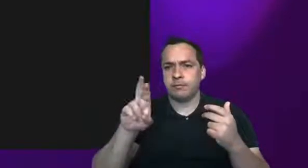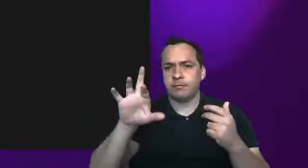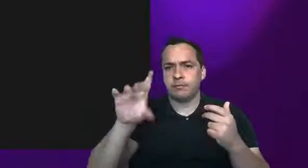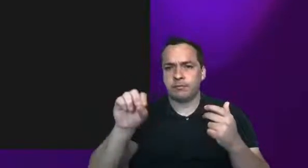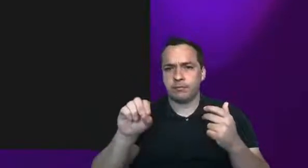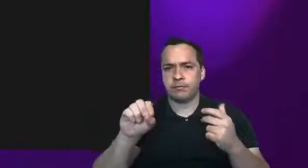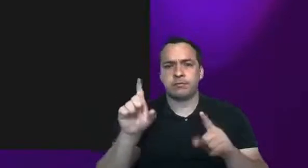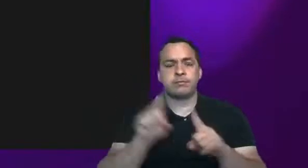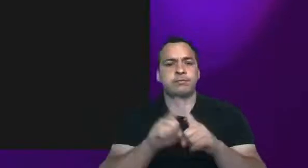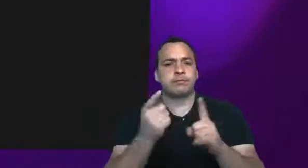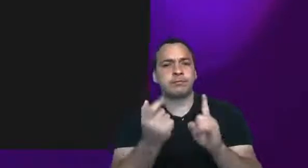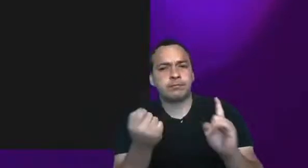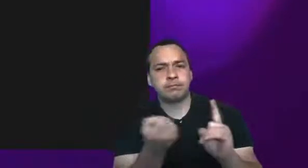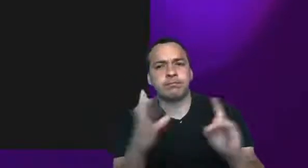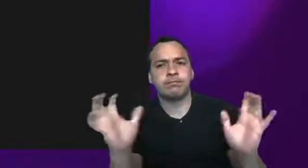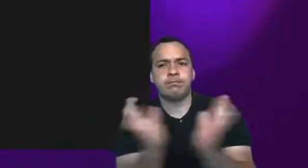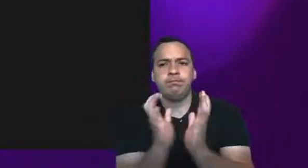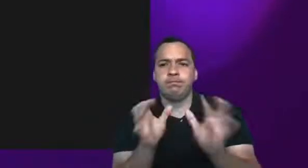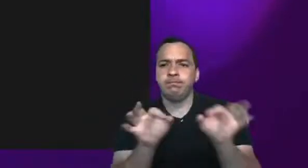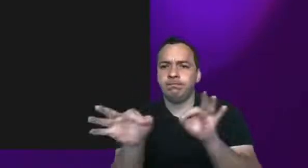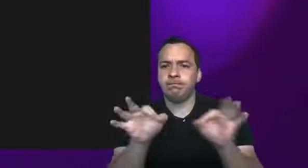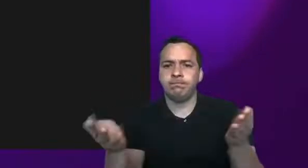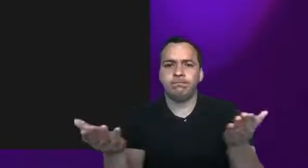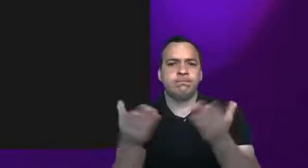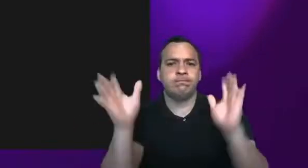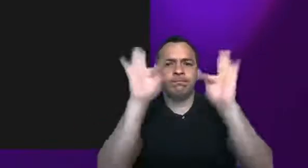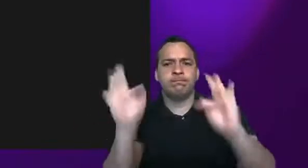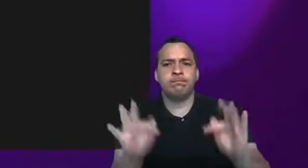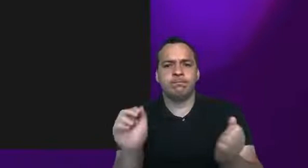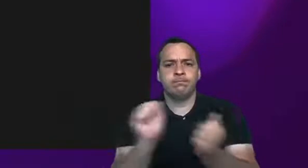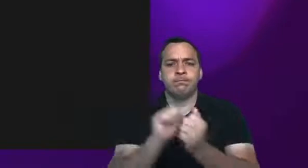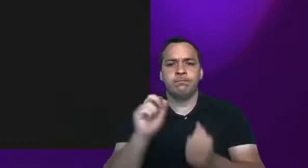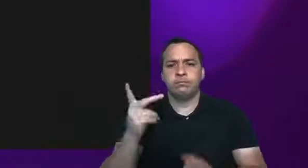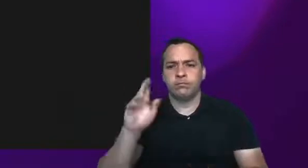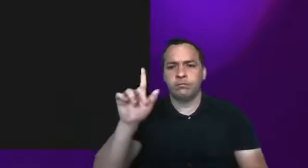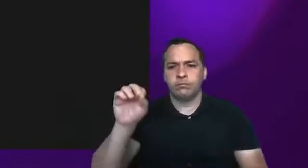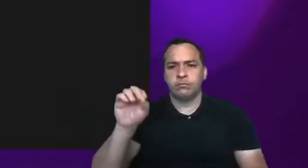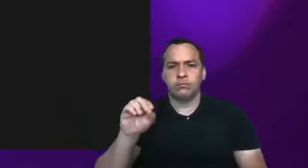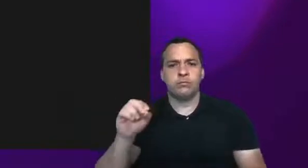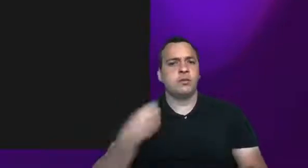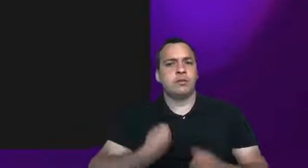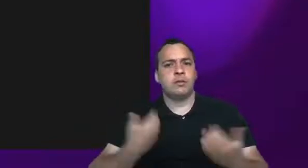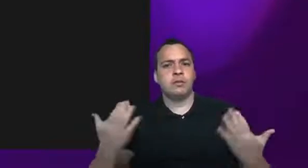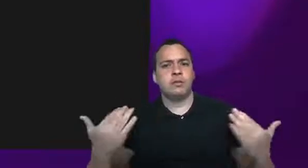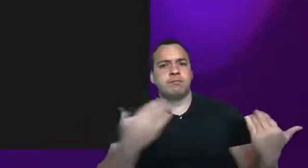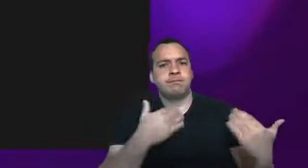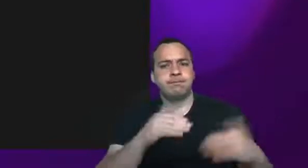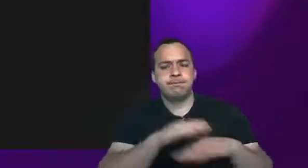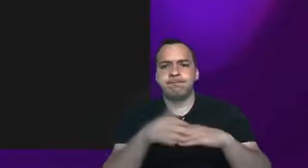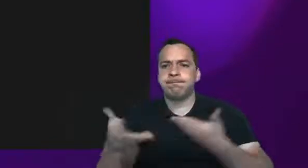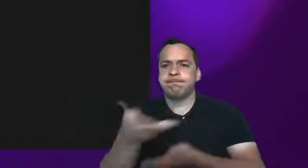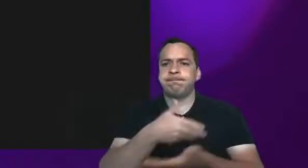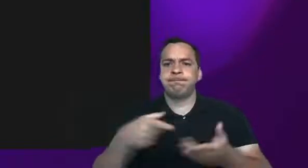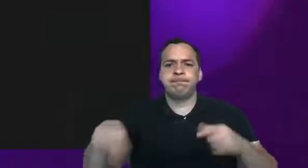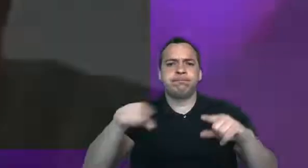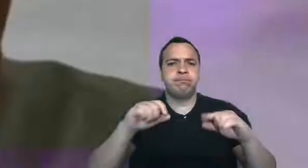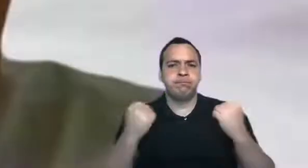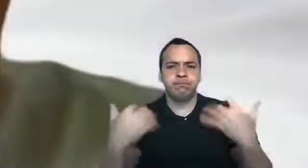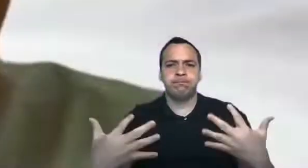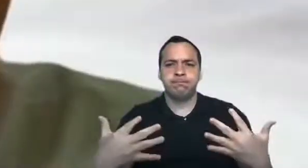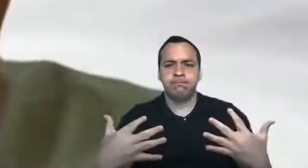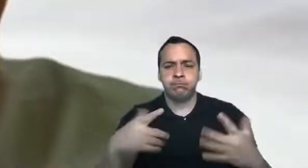organizadora. Realmente uma satisfação estar com o Dr. Hugo aqui para discutir, todos vocês que têm uma